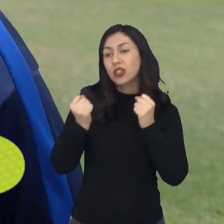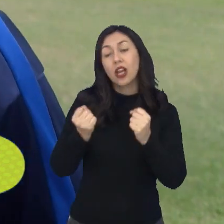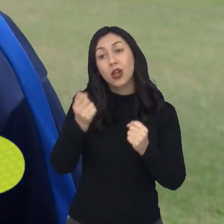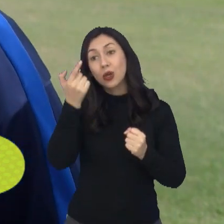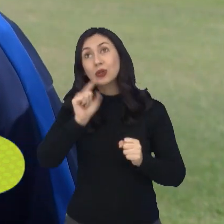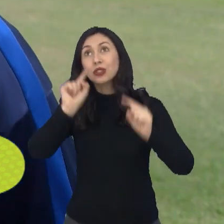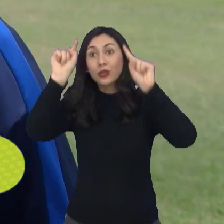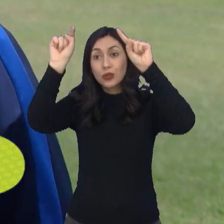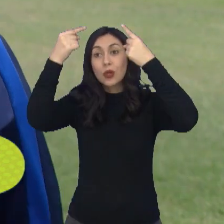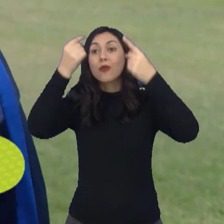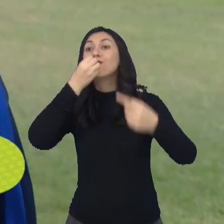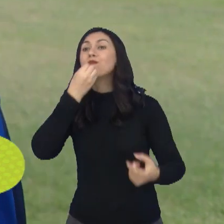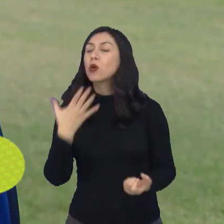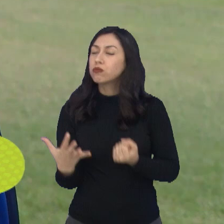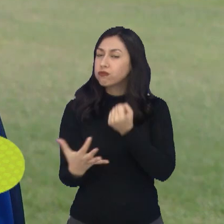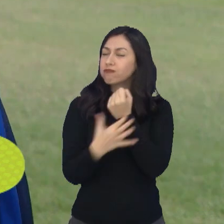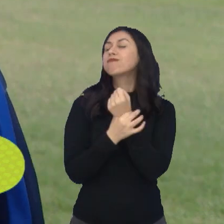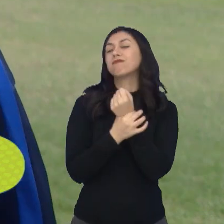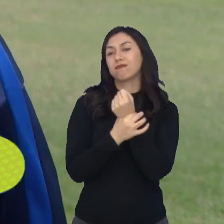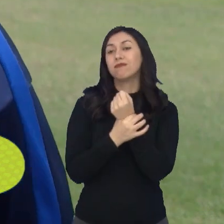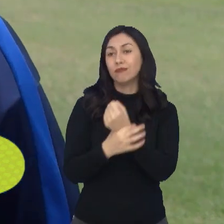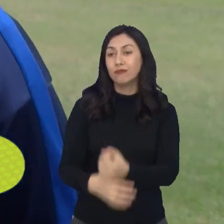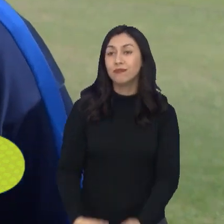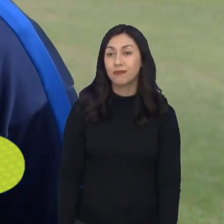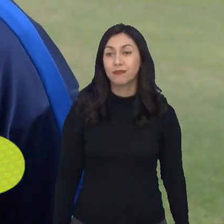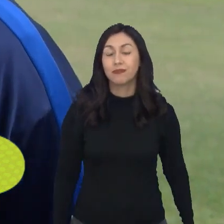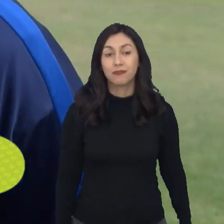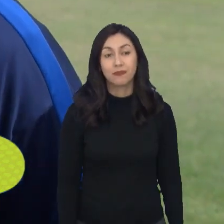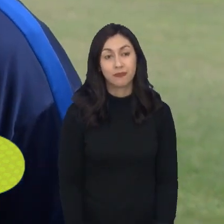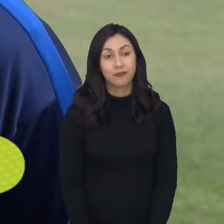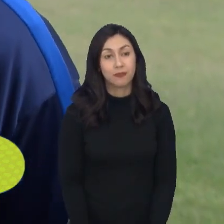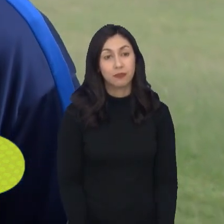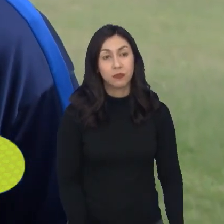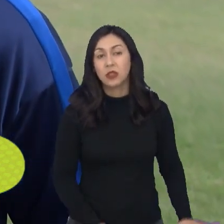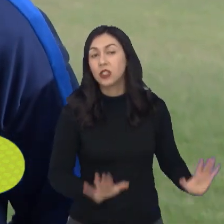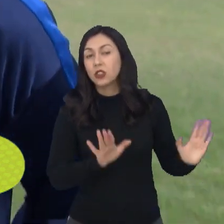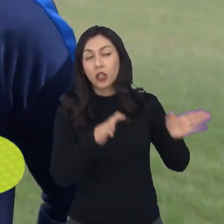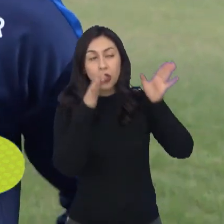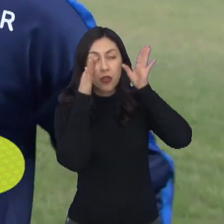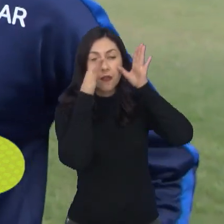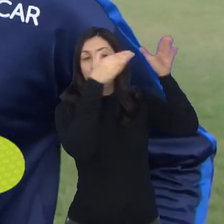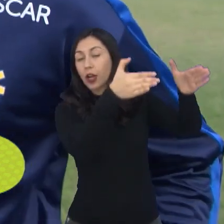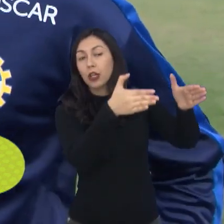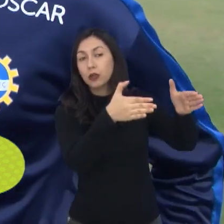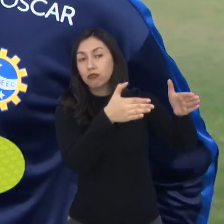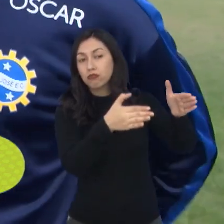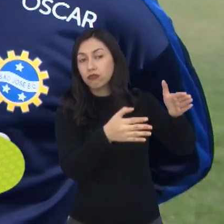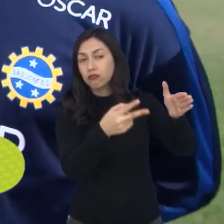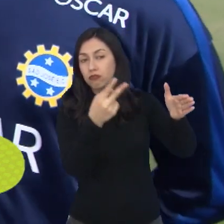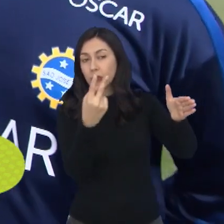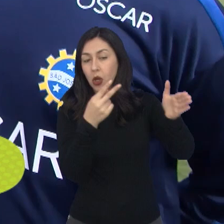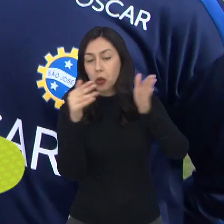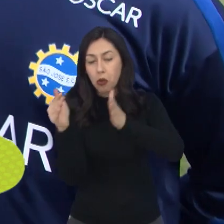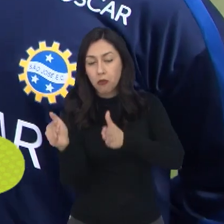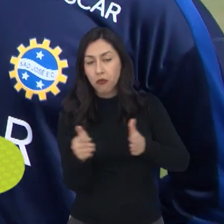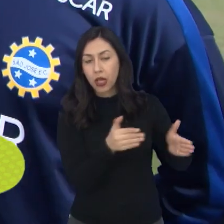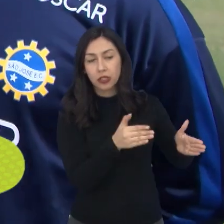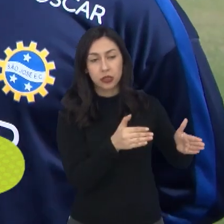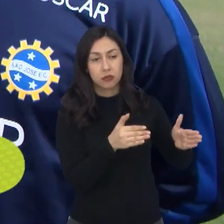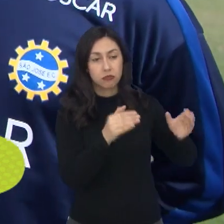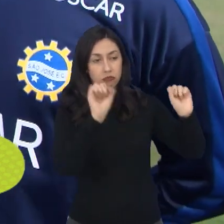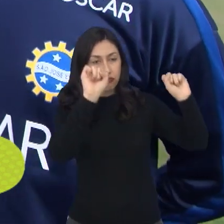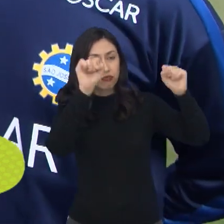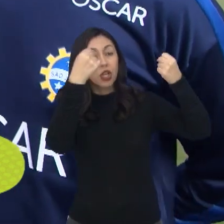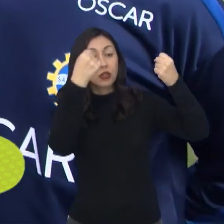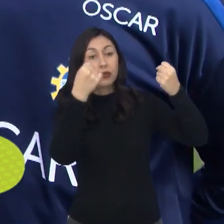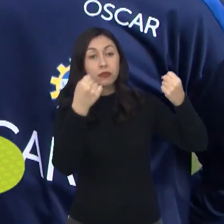jogo bom e seguro contra o Santo André. Projetando já a próxima fase, né? Acho que o São José, pelo cruzamento de agora